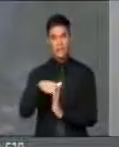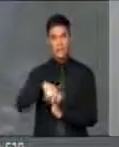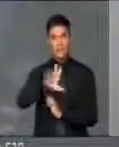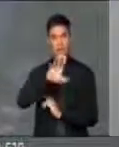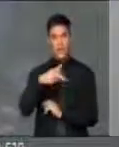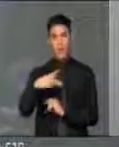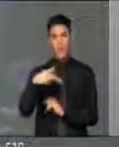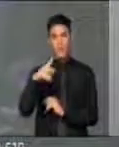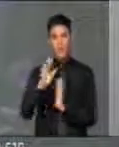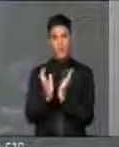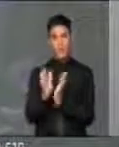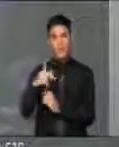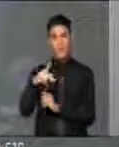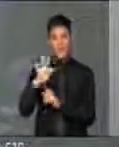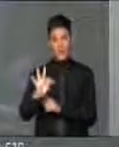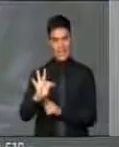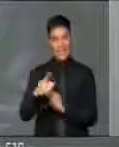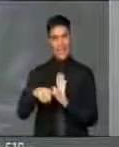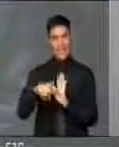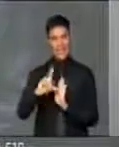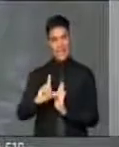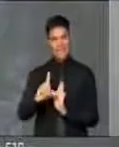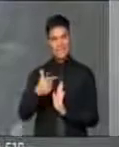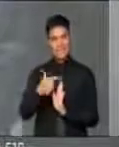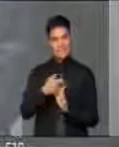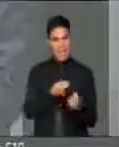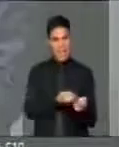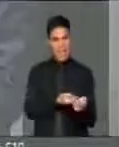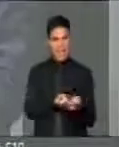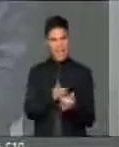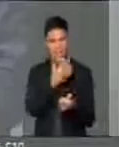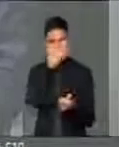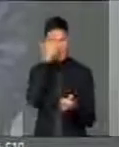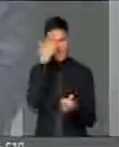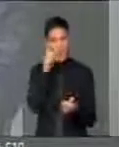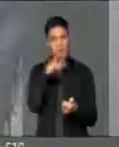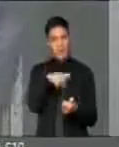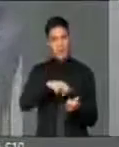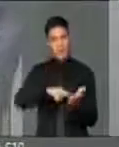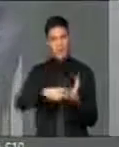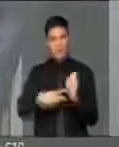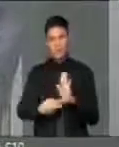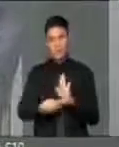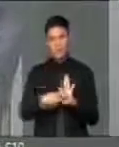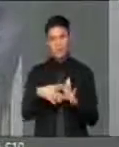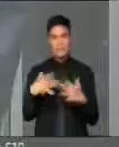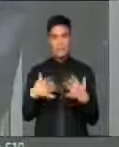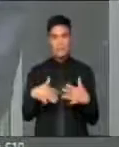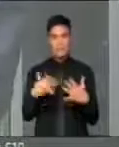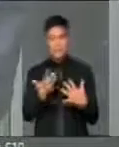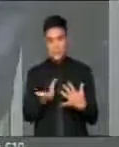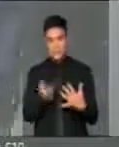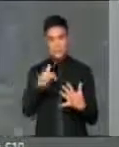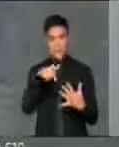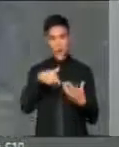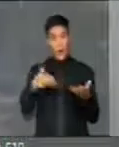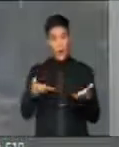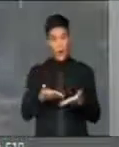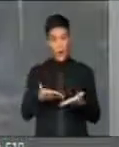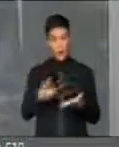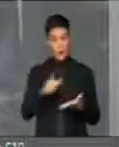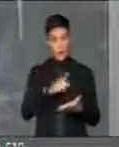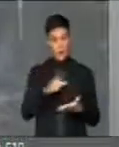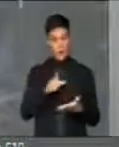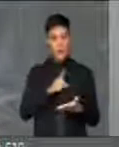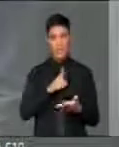transformou-se no mais escandaloso estelionato eleitoral. A tragédia hoje inclui